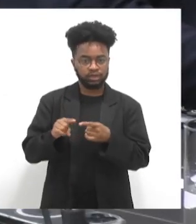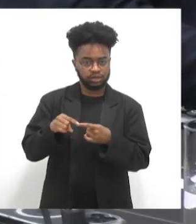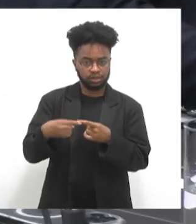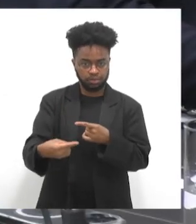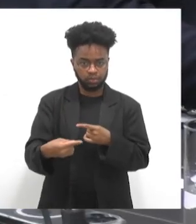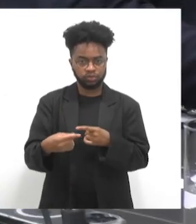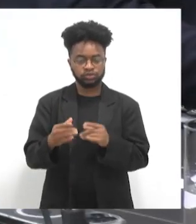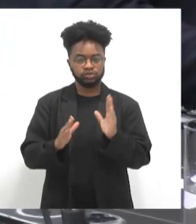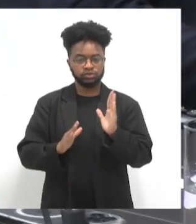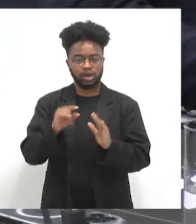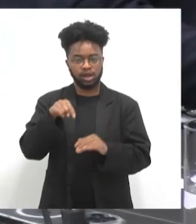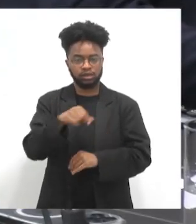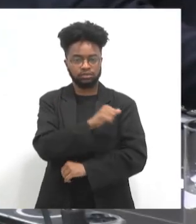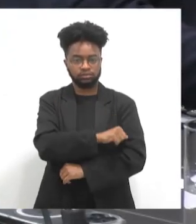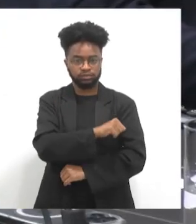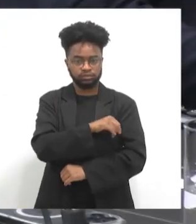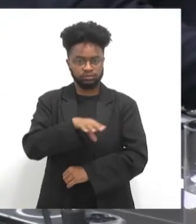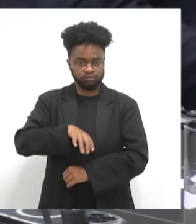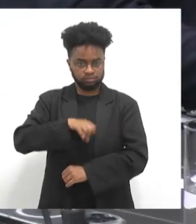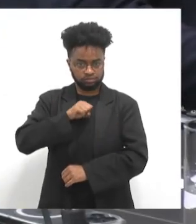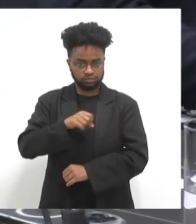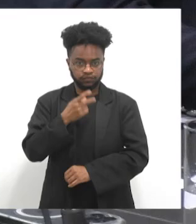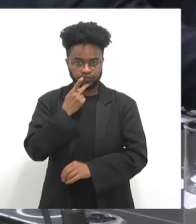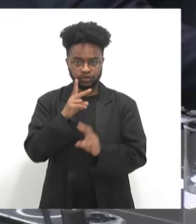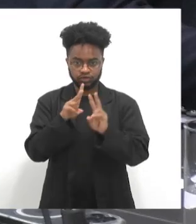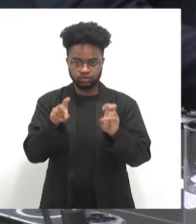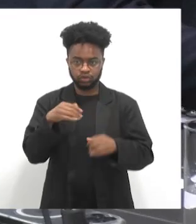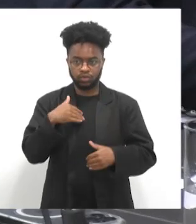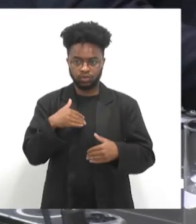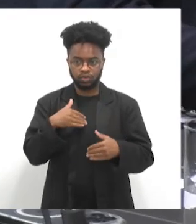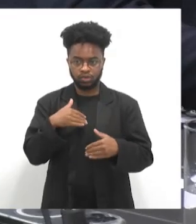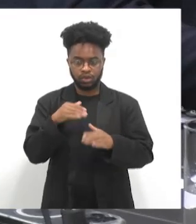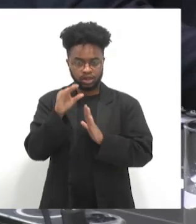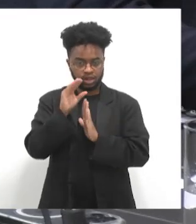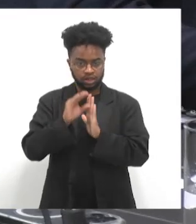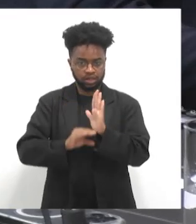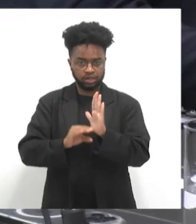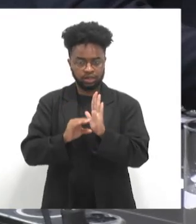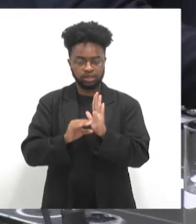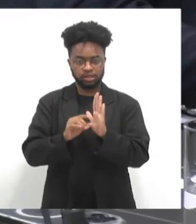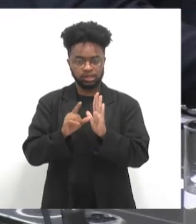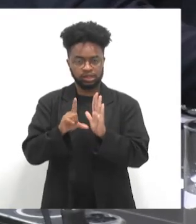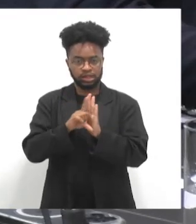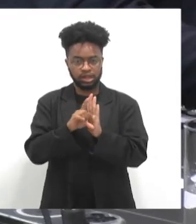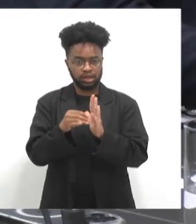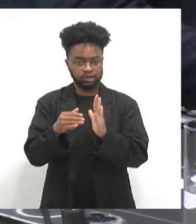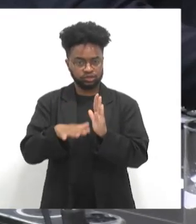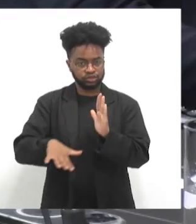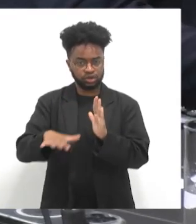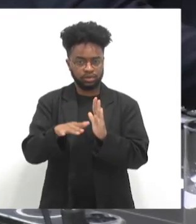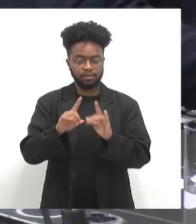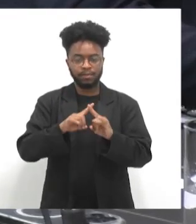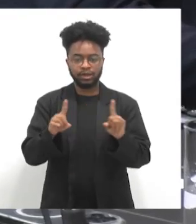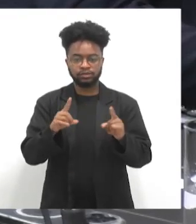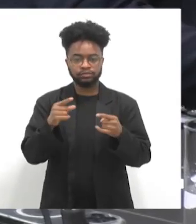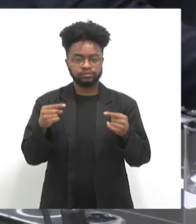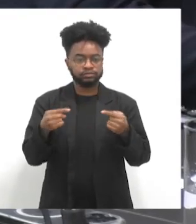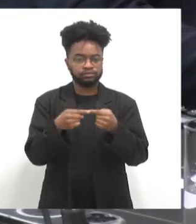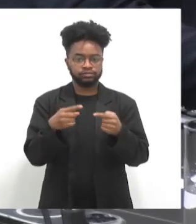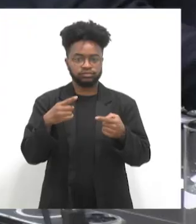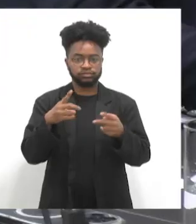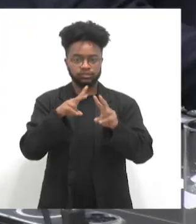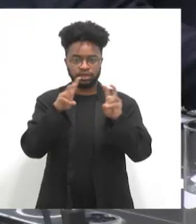Rio de Janeiro, que fala, no corpo de uma lei mais ampla, mas fala sobre o tema que o deputado Brazão está